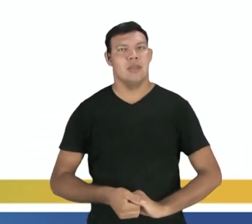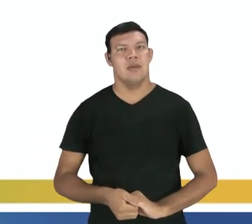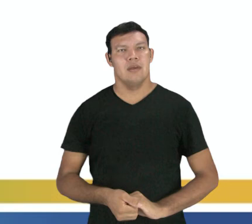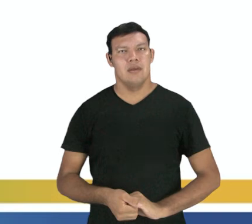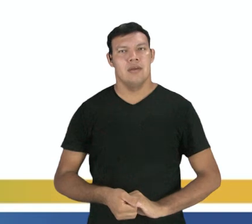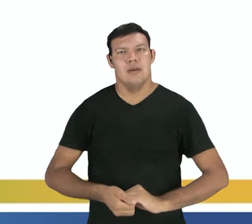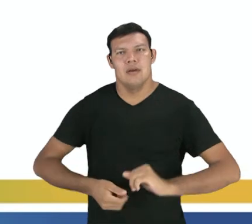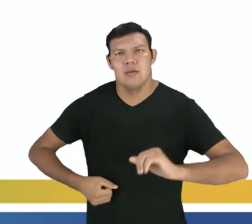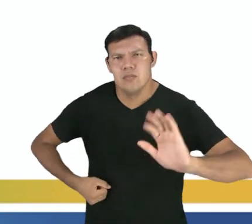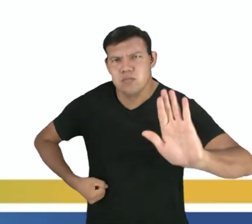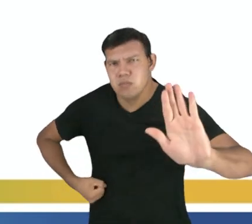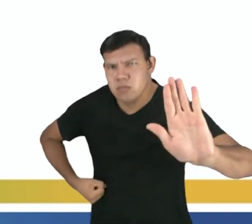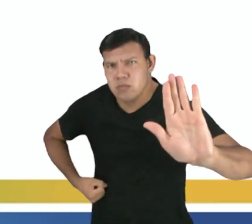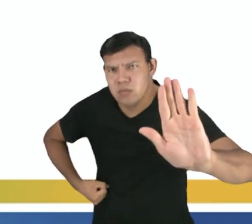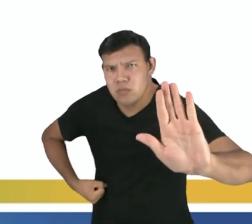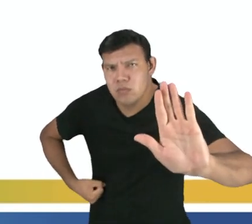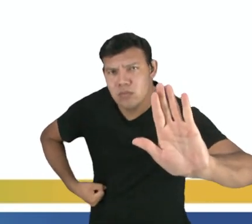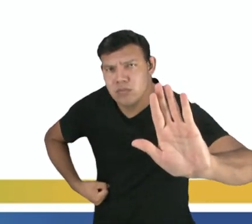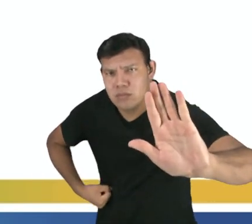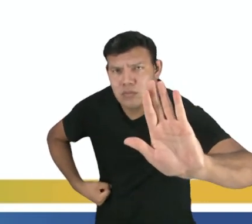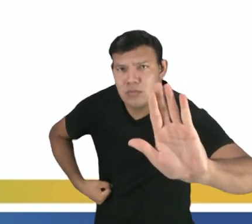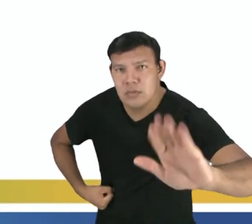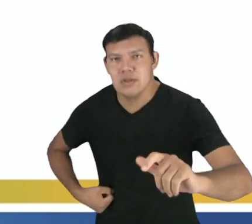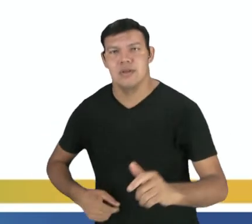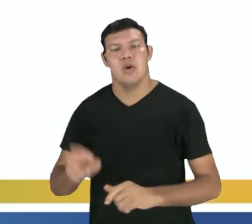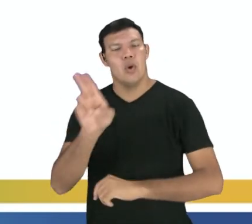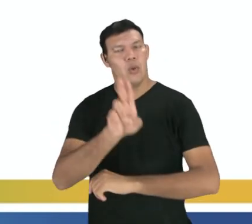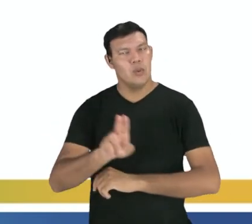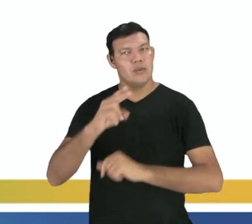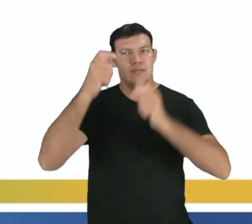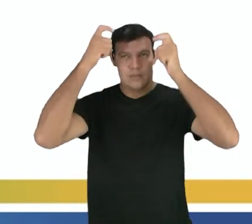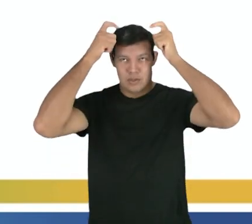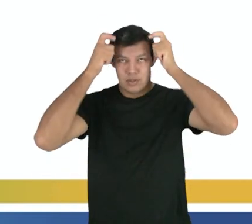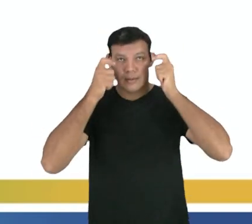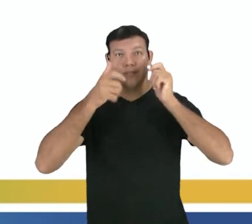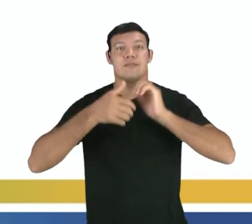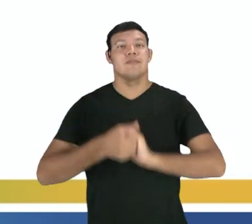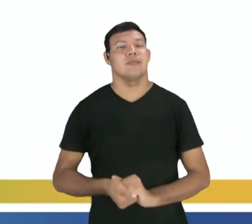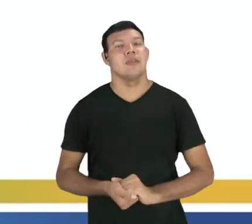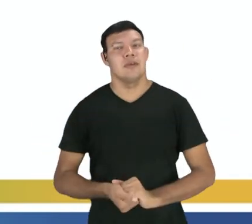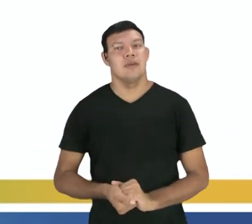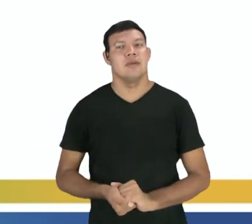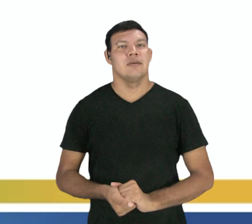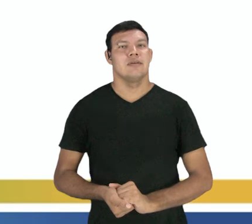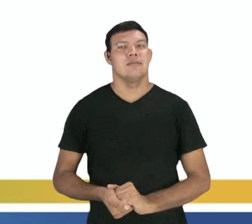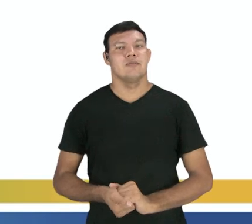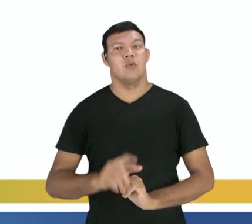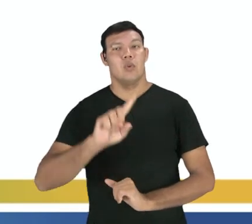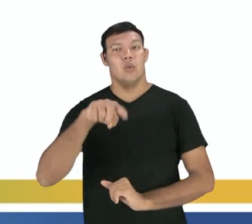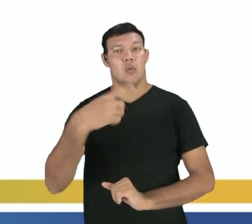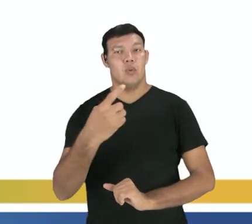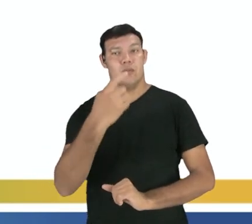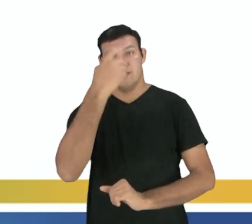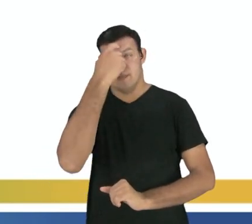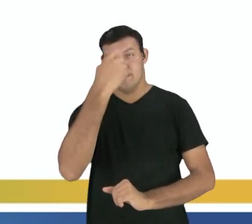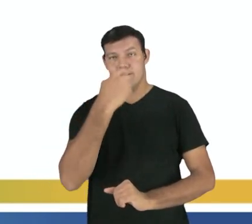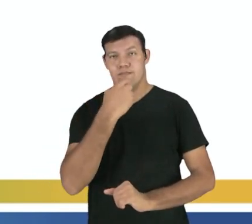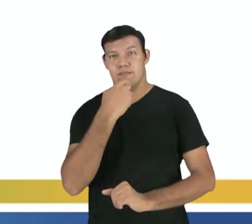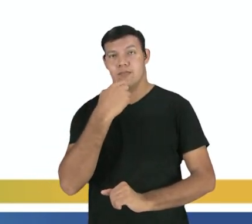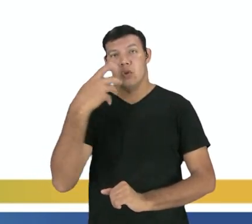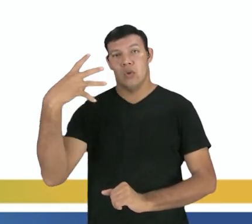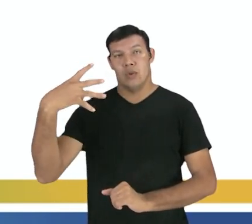tem uma das principais características aí o uso desse capacete. E a bola. Próxima imagem,